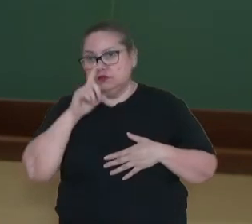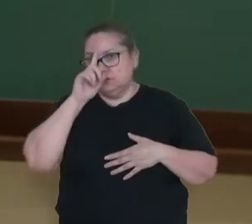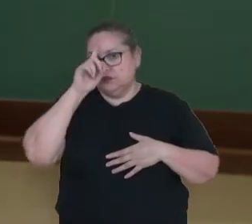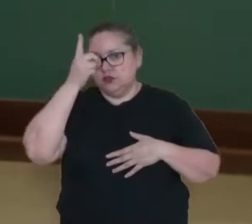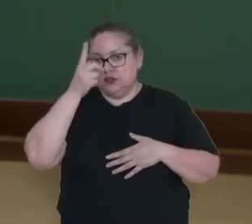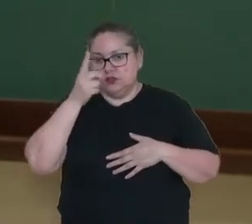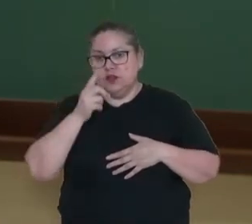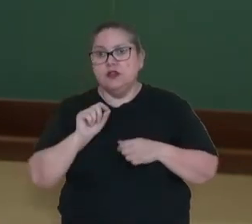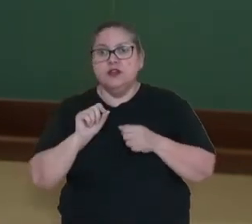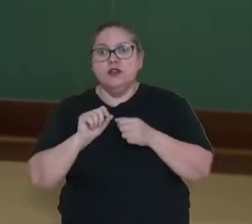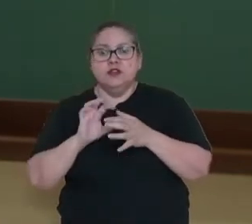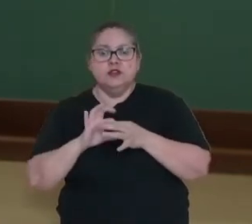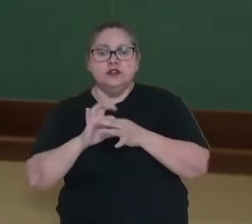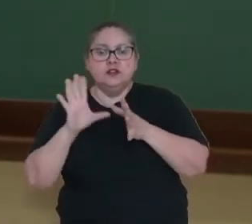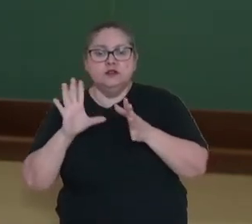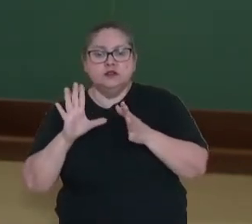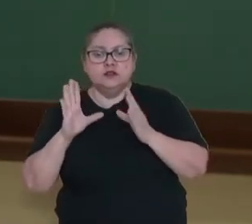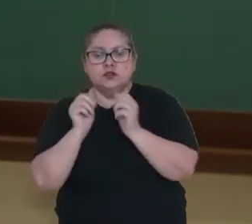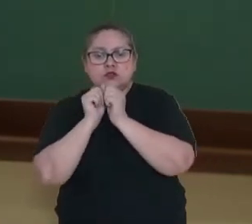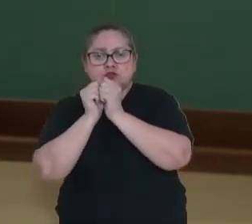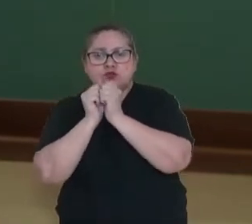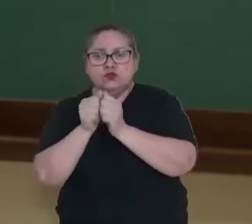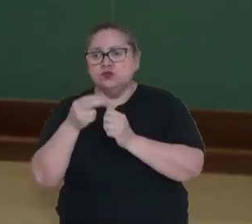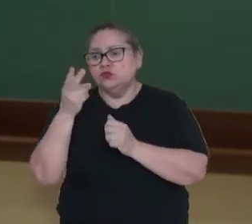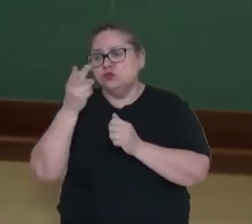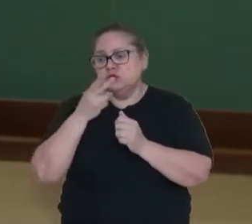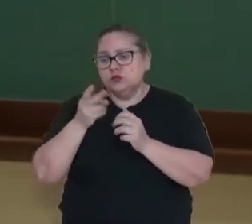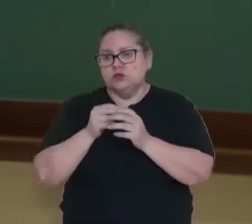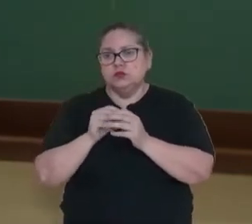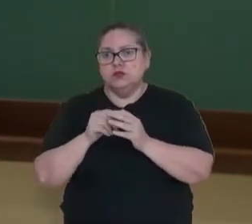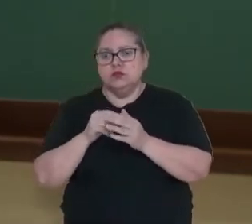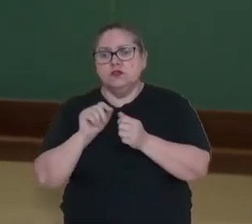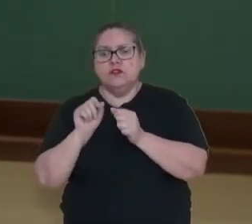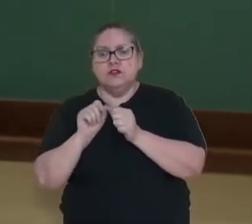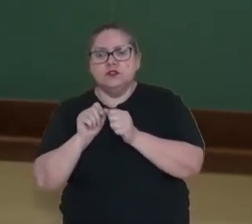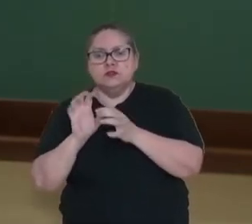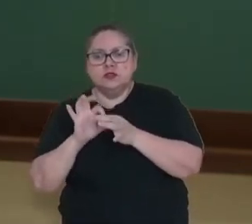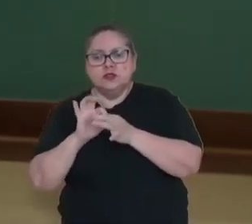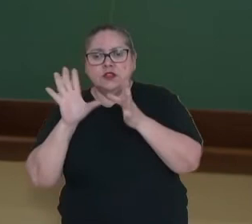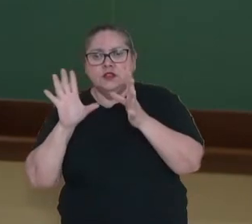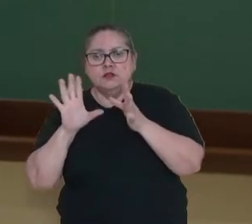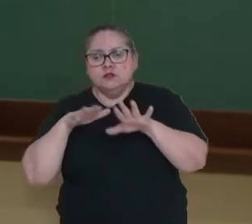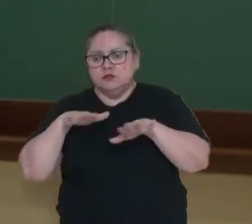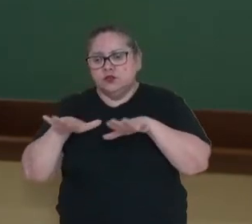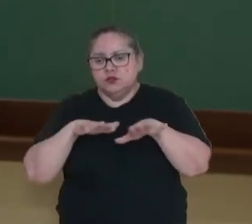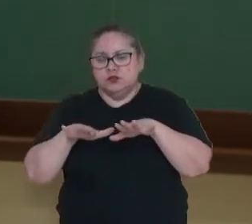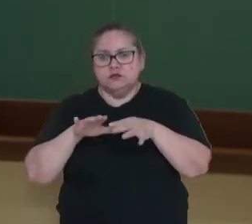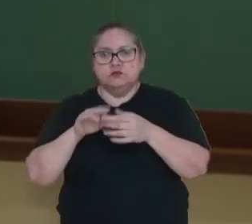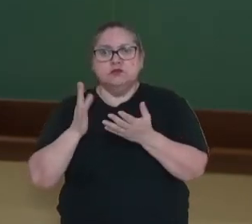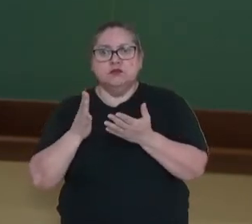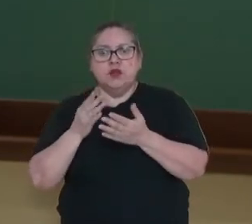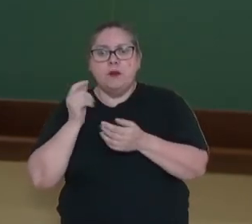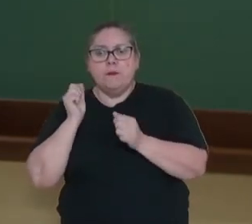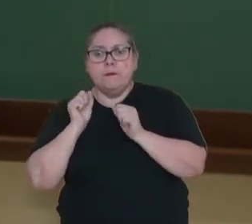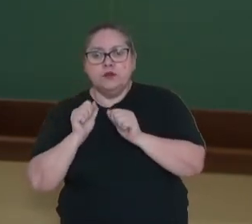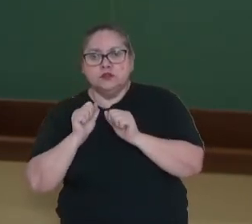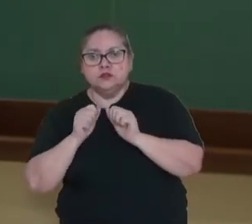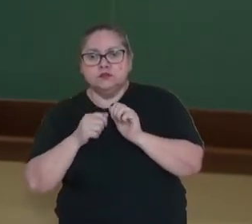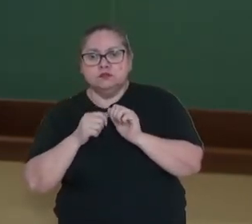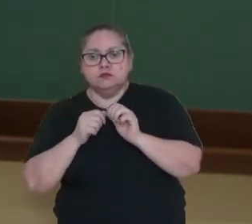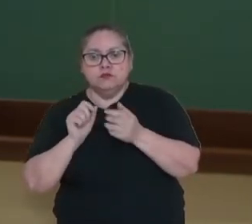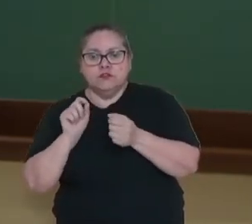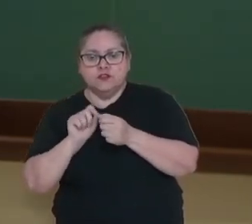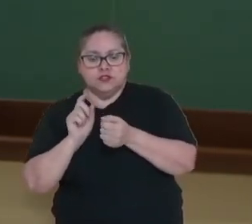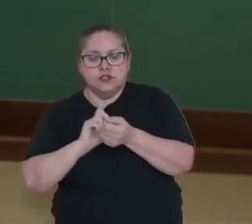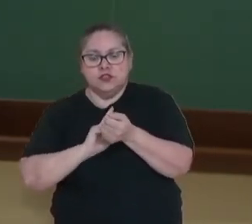Criatividade e improvisação, um está ligado no outro. Quando improvisamos um movimento, para podermos